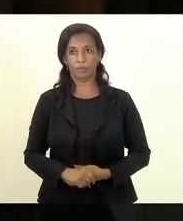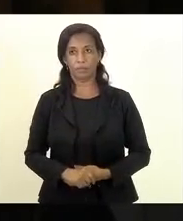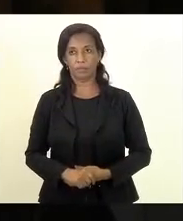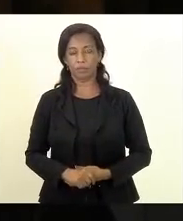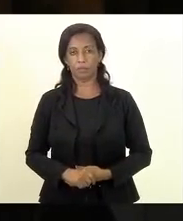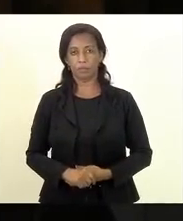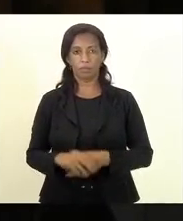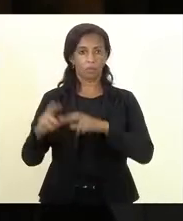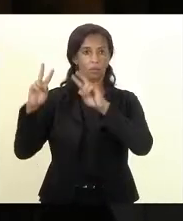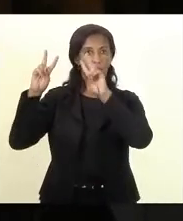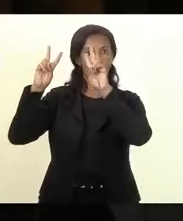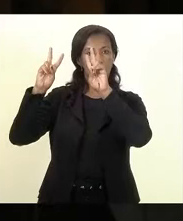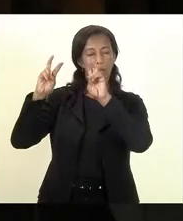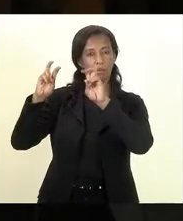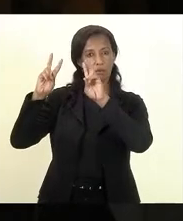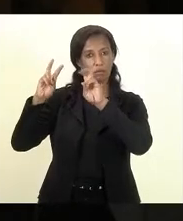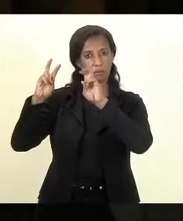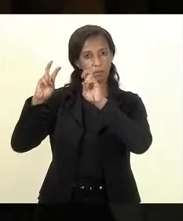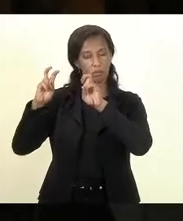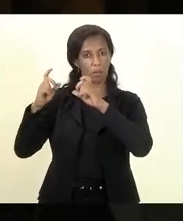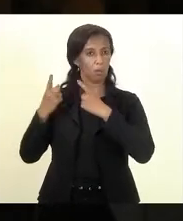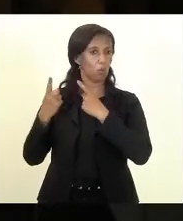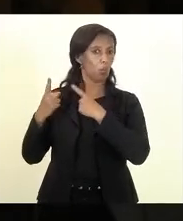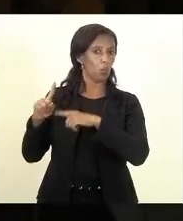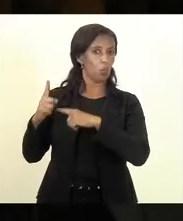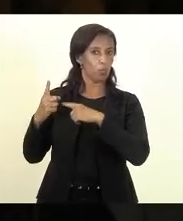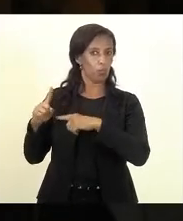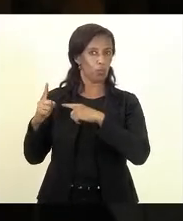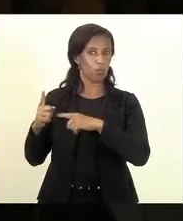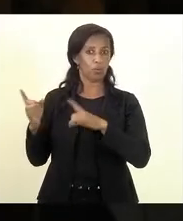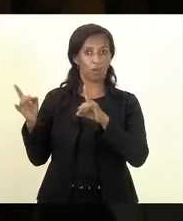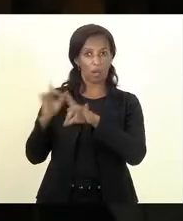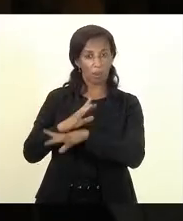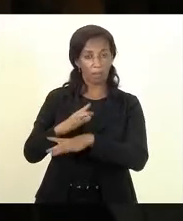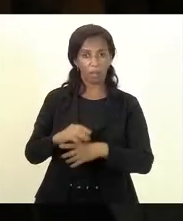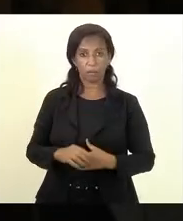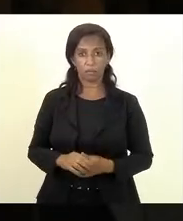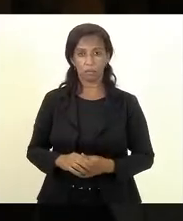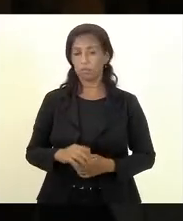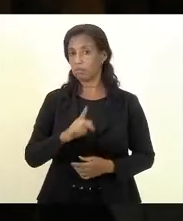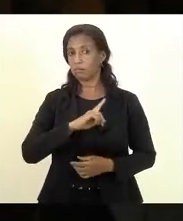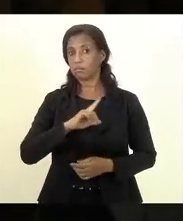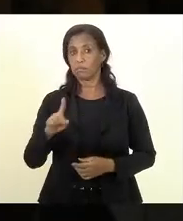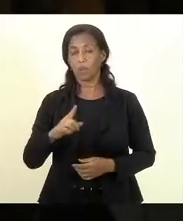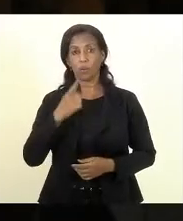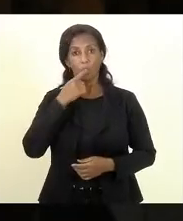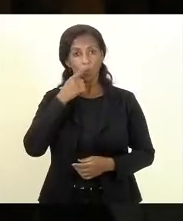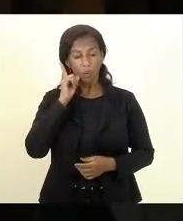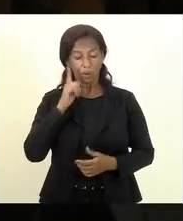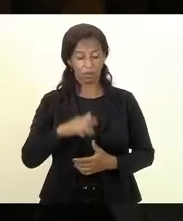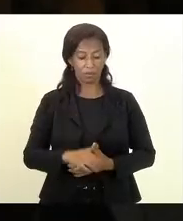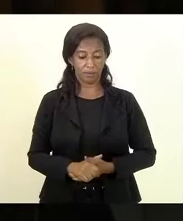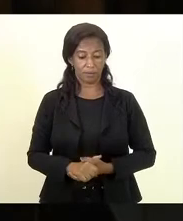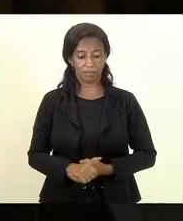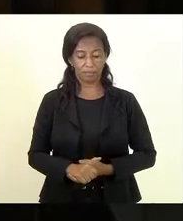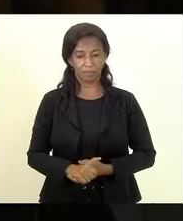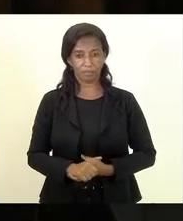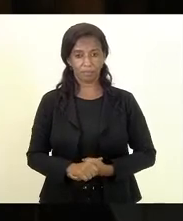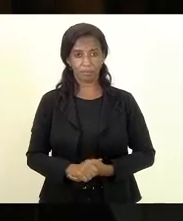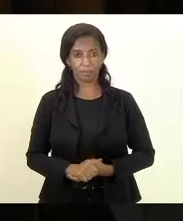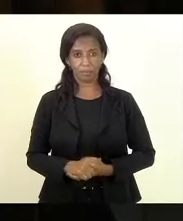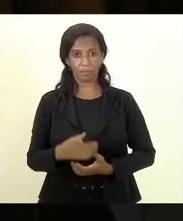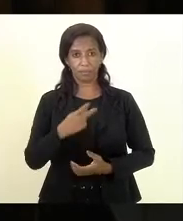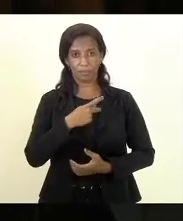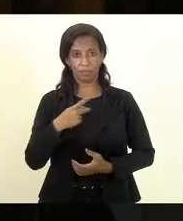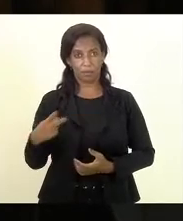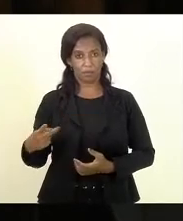o tema de, os temas provocativos acabaram? Não. Ontem, o